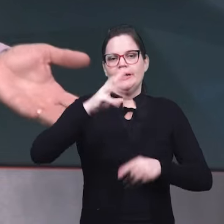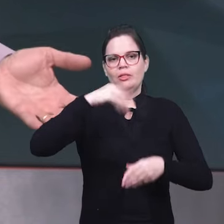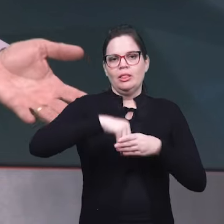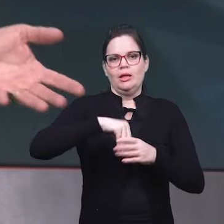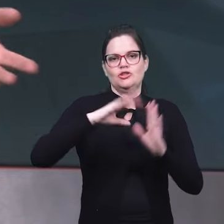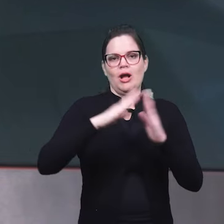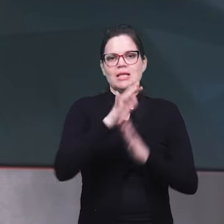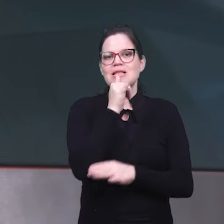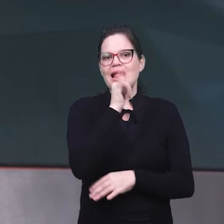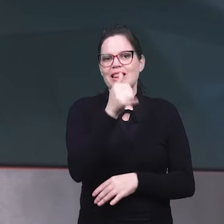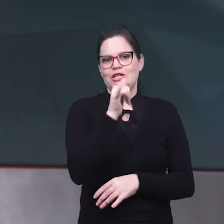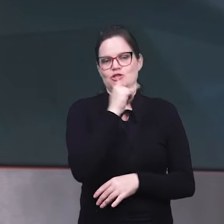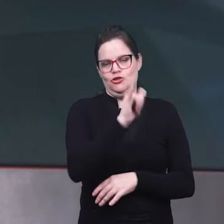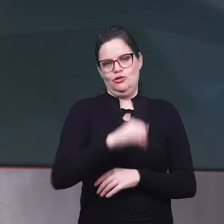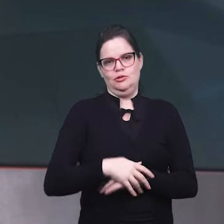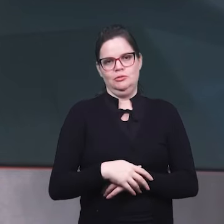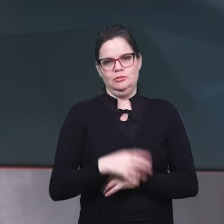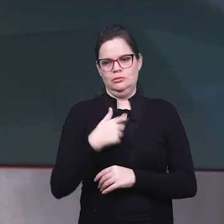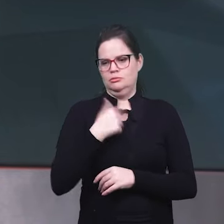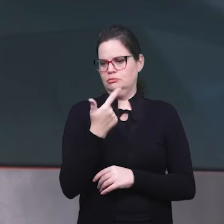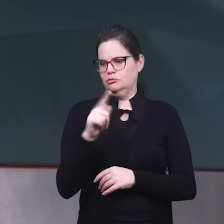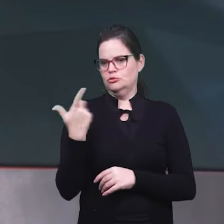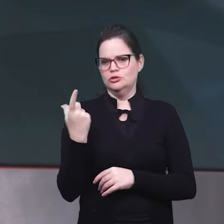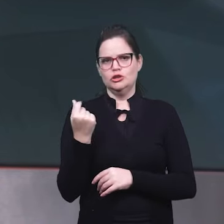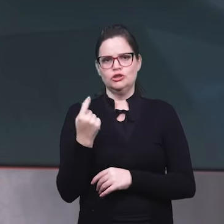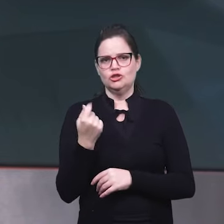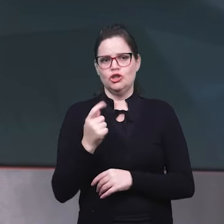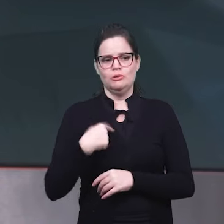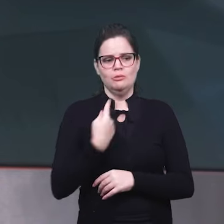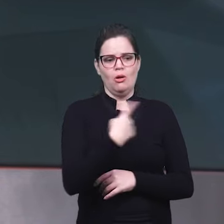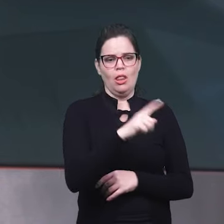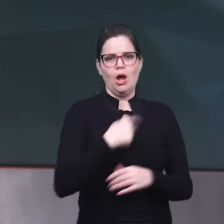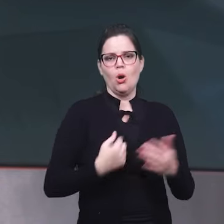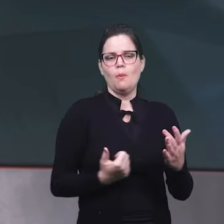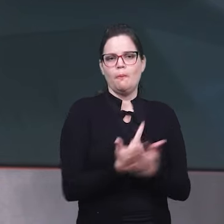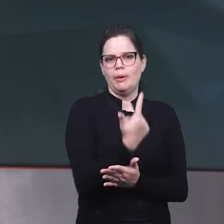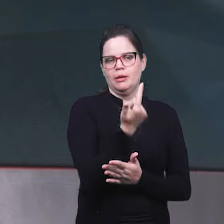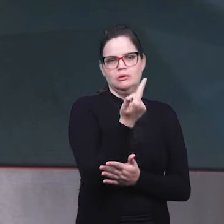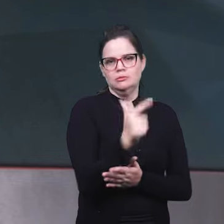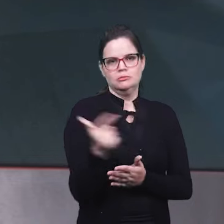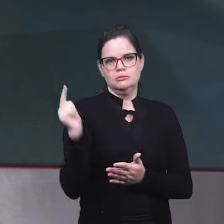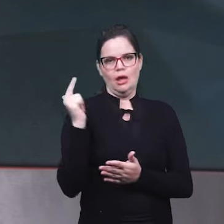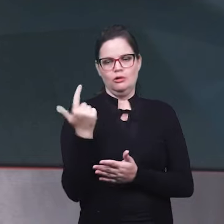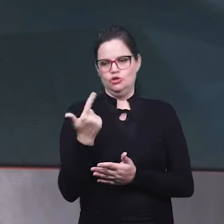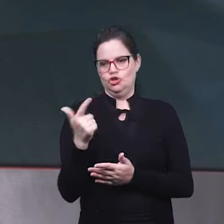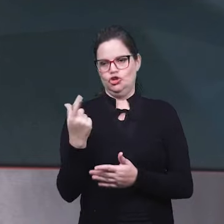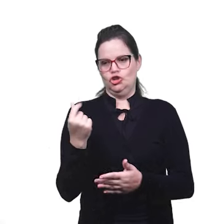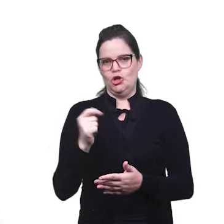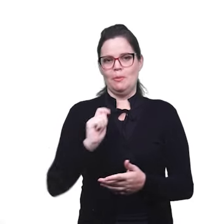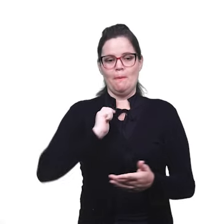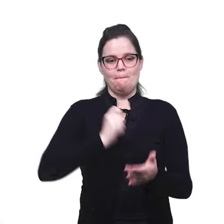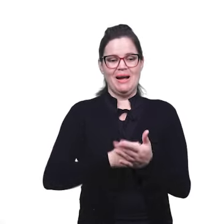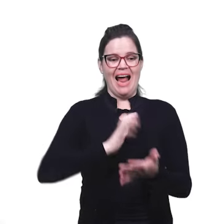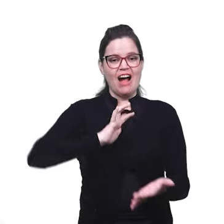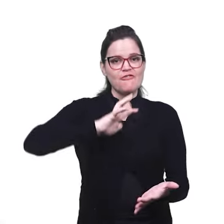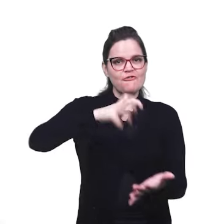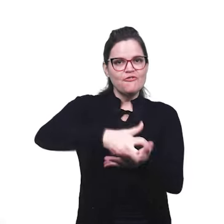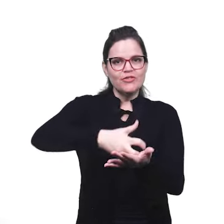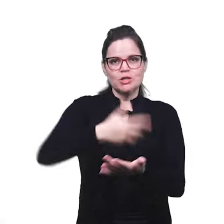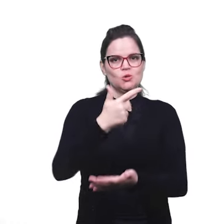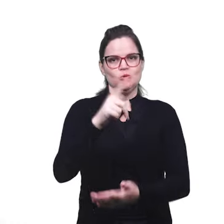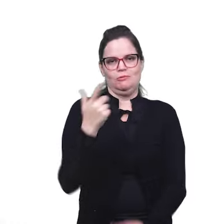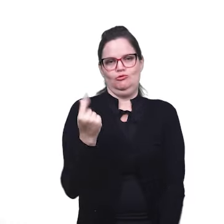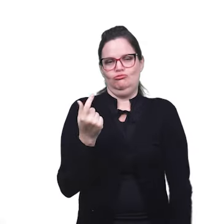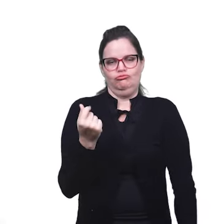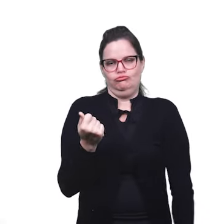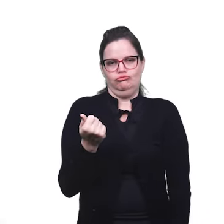por exemplo, né? E eu não tenho dinheiro para ir lá e fazer essa aquisição à vista.